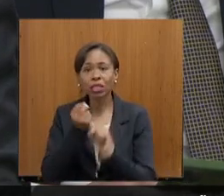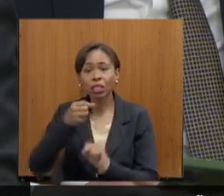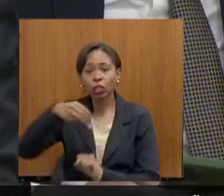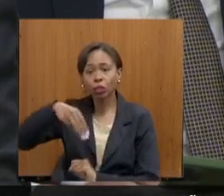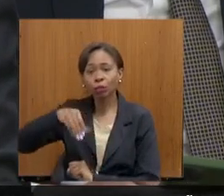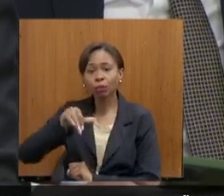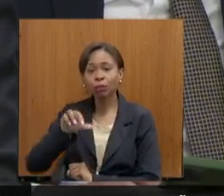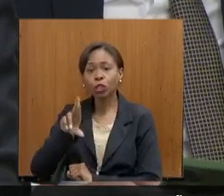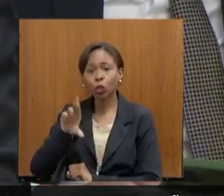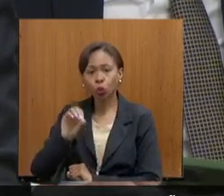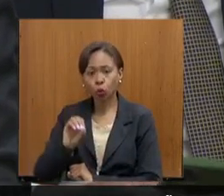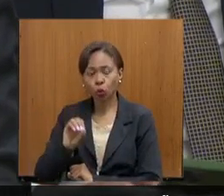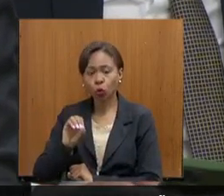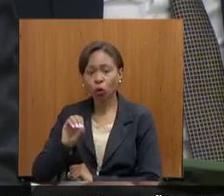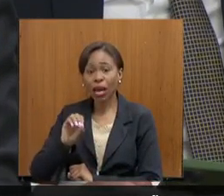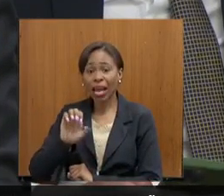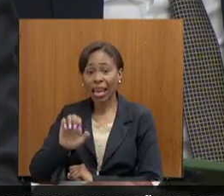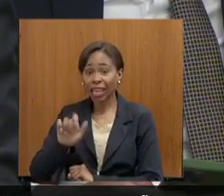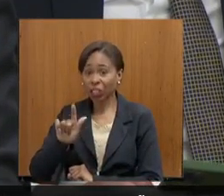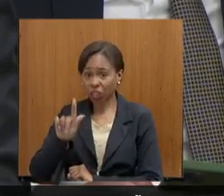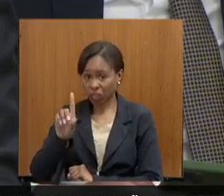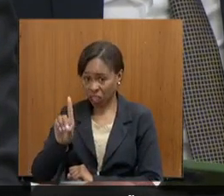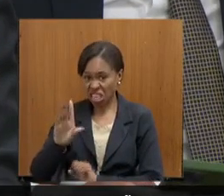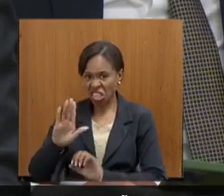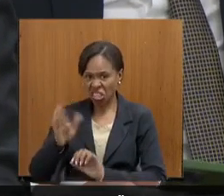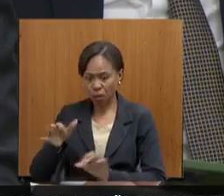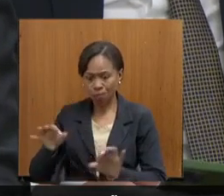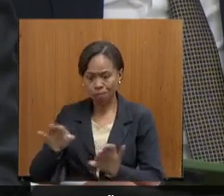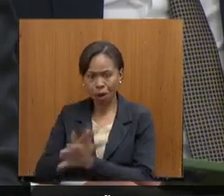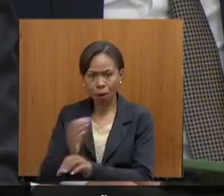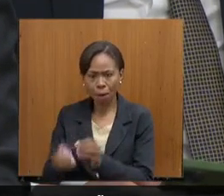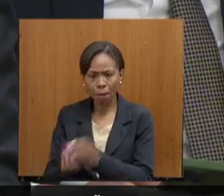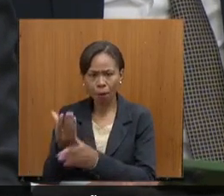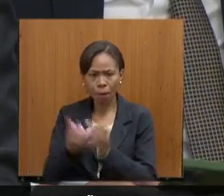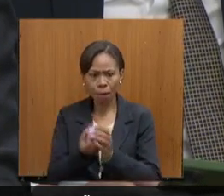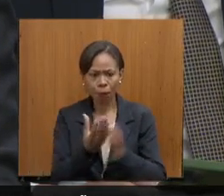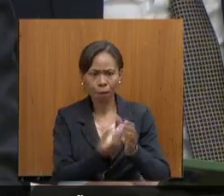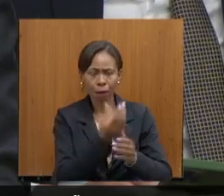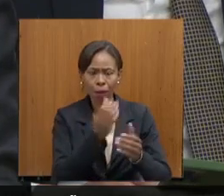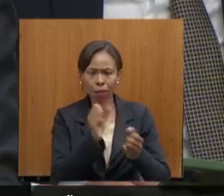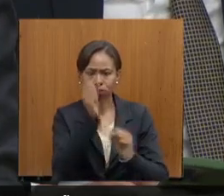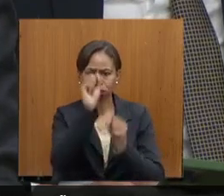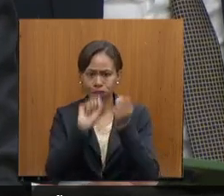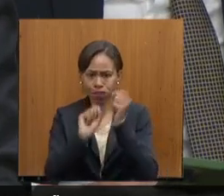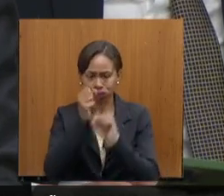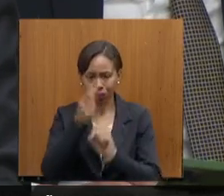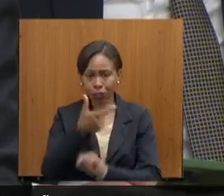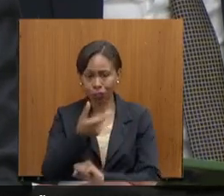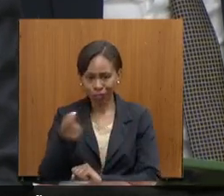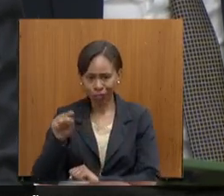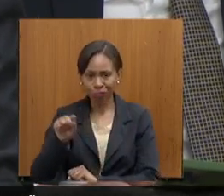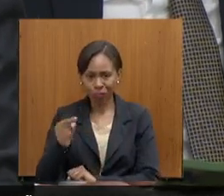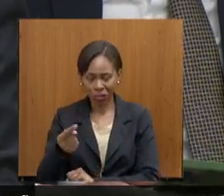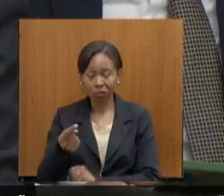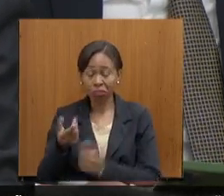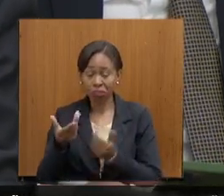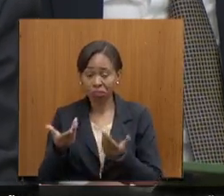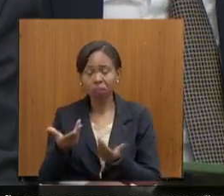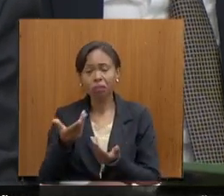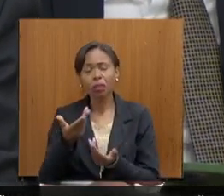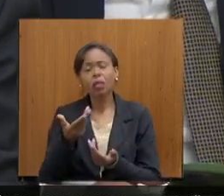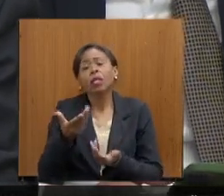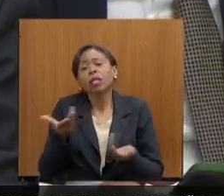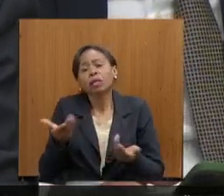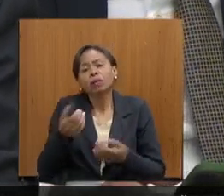foram implantados já né agradecer por essa sem plantação eu quero saber as perspectivas